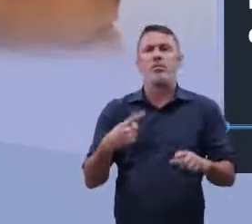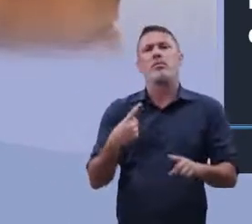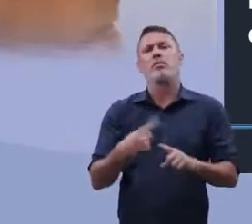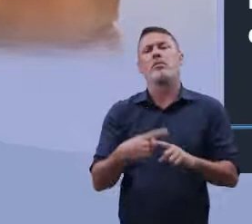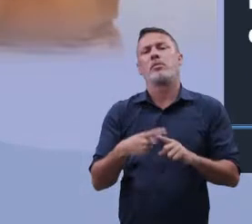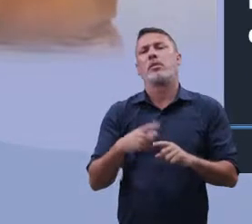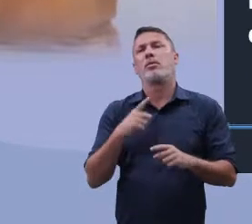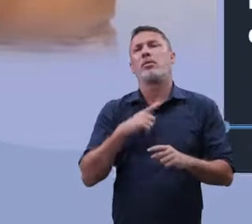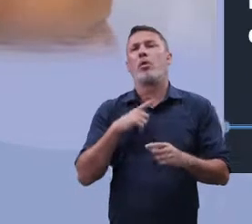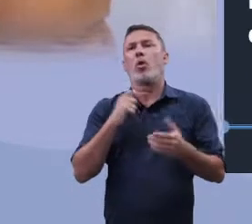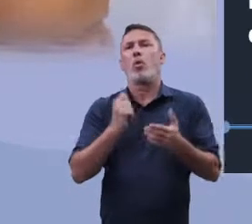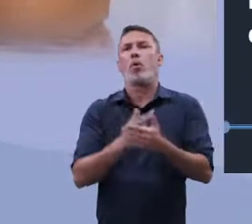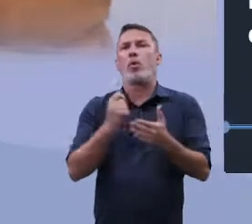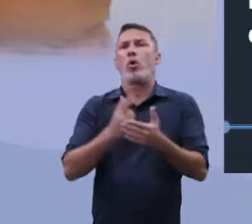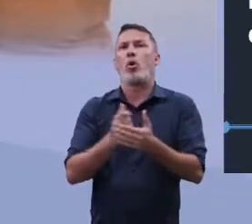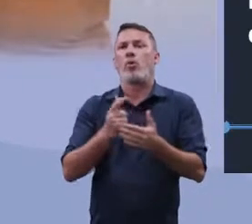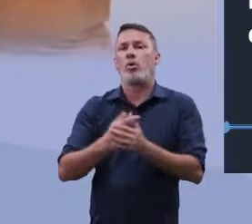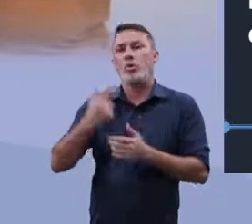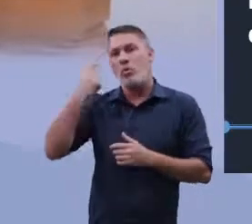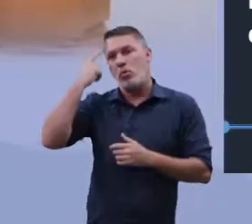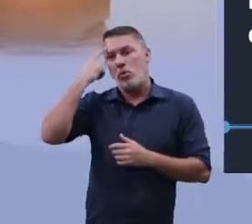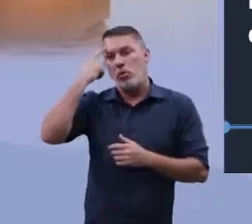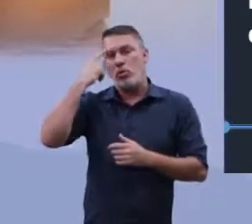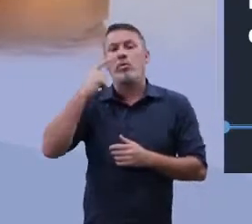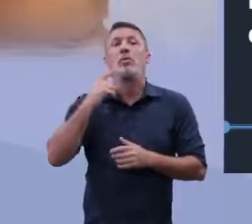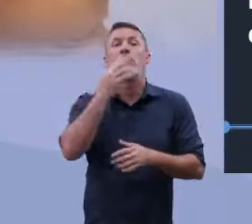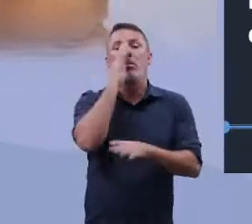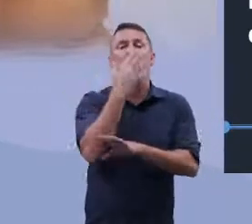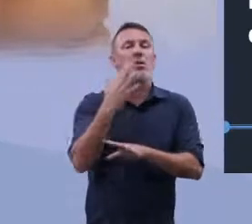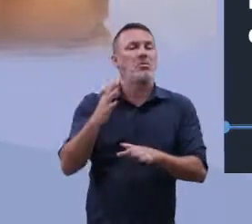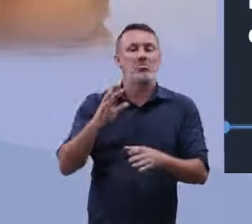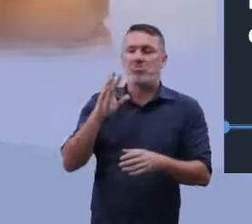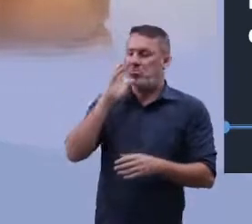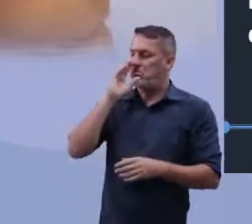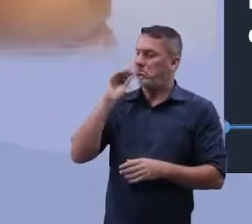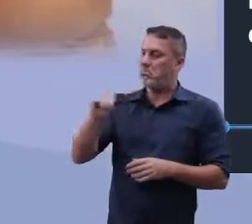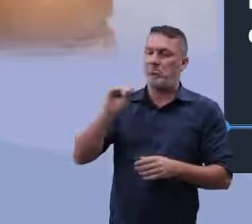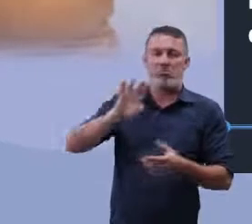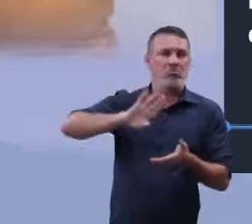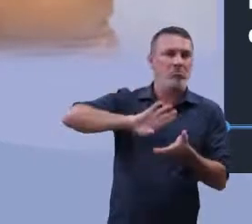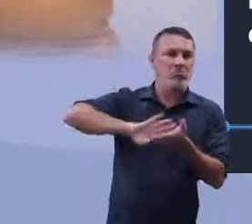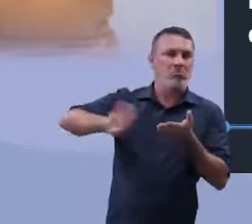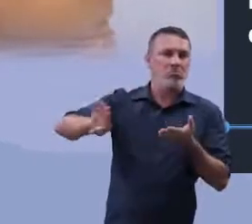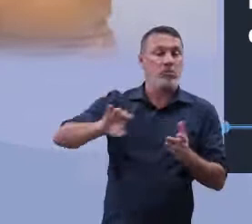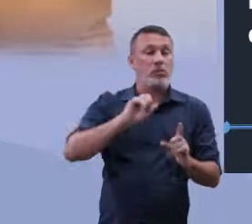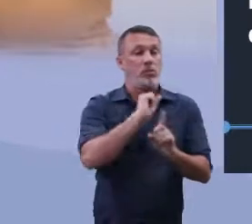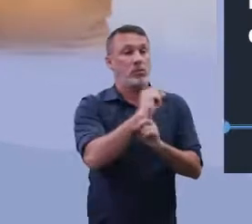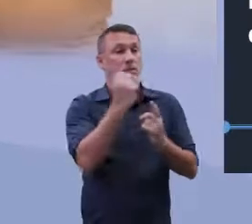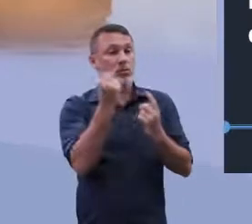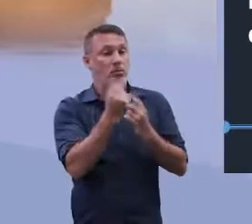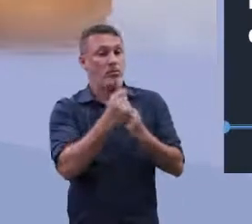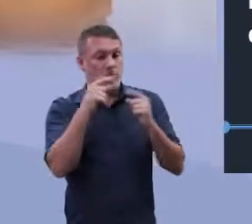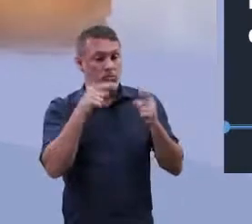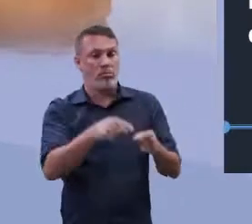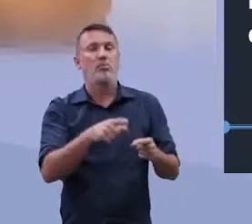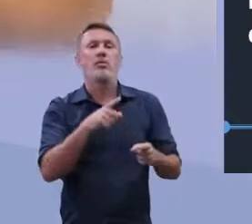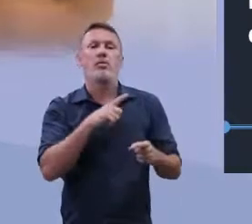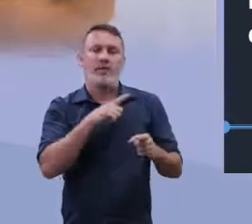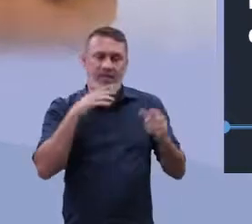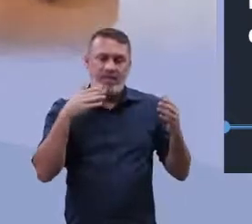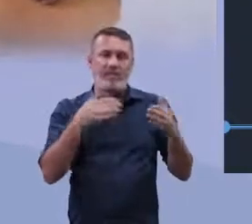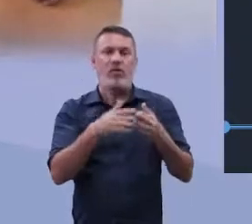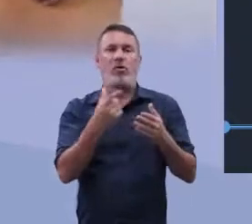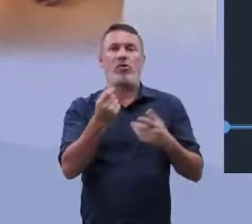nós falamos em consumismo, ele deixa o meio ambiente de lado, também deixa a sociedade de lado e